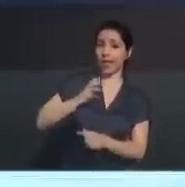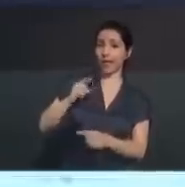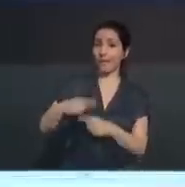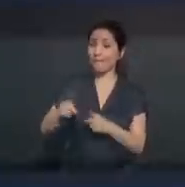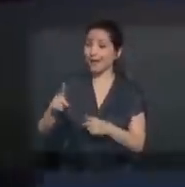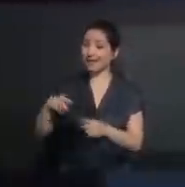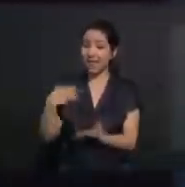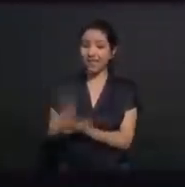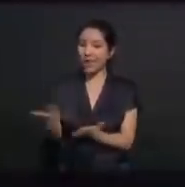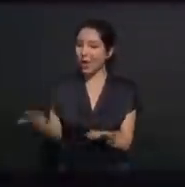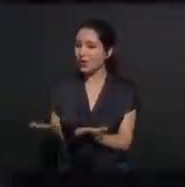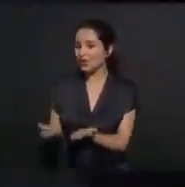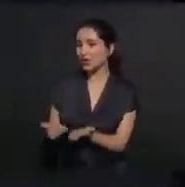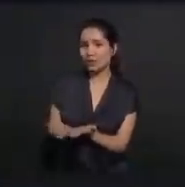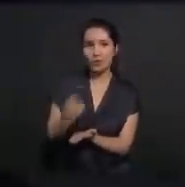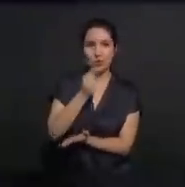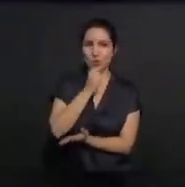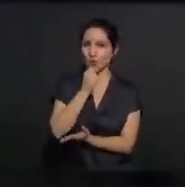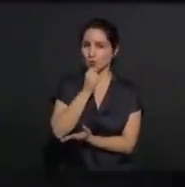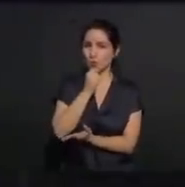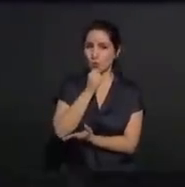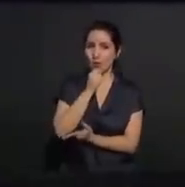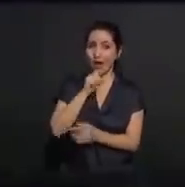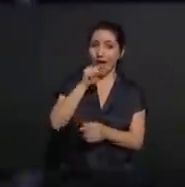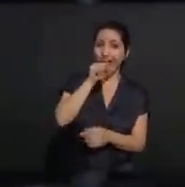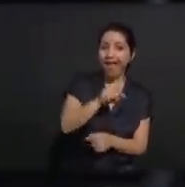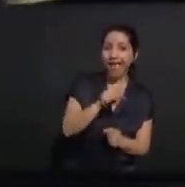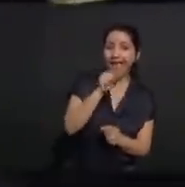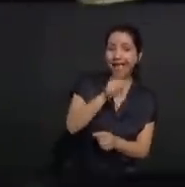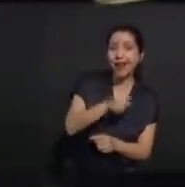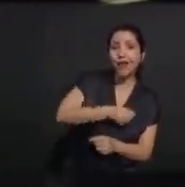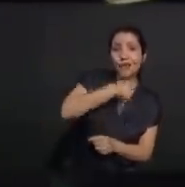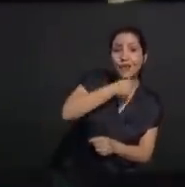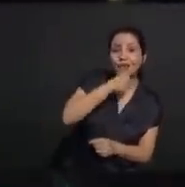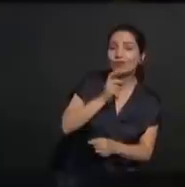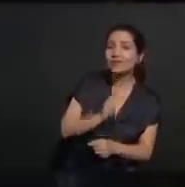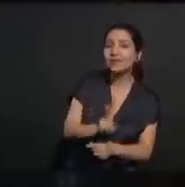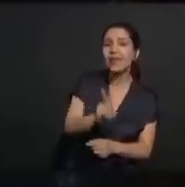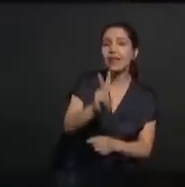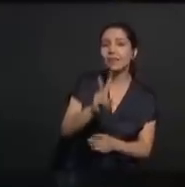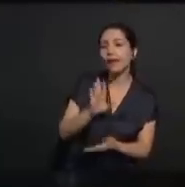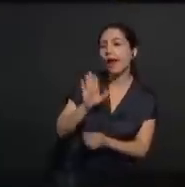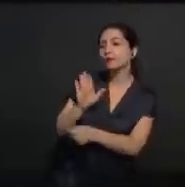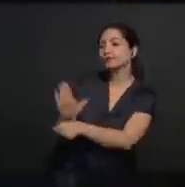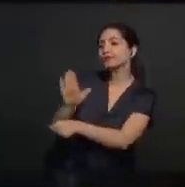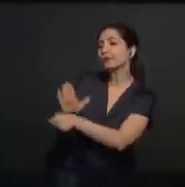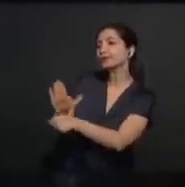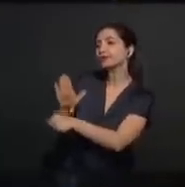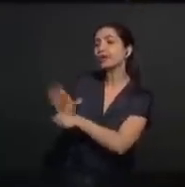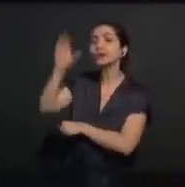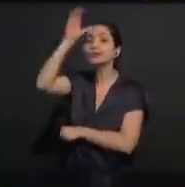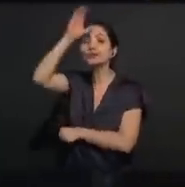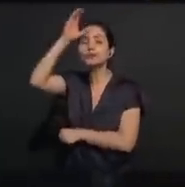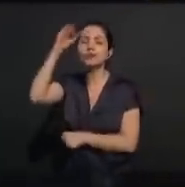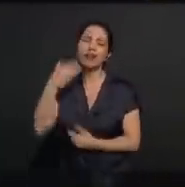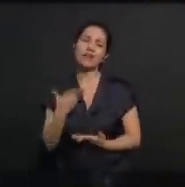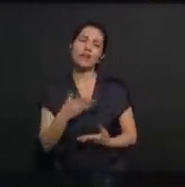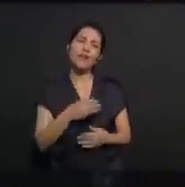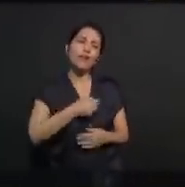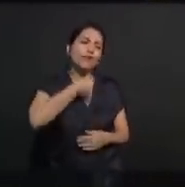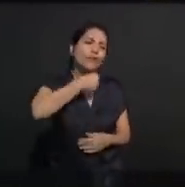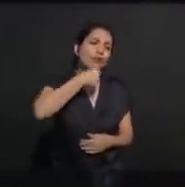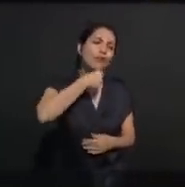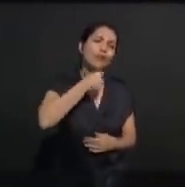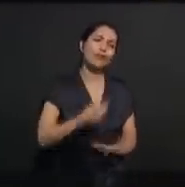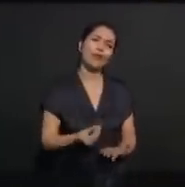Jesus até hoje. Gente, a minha avó todo mês ajudava o meu tio. Eu falava: vó, a senhora está fazendo xerox